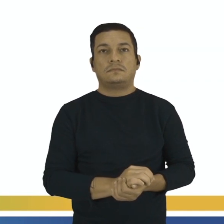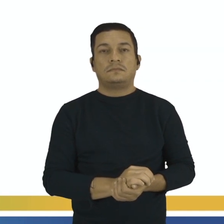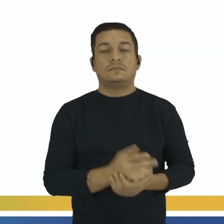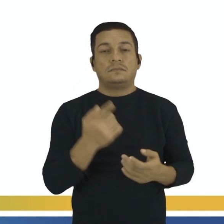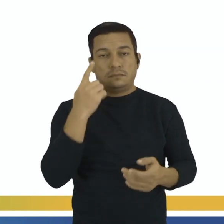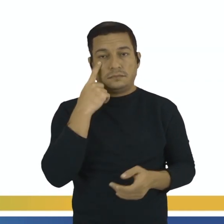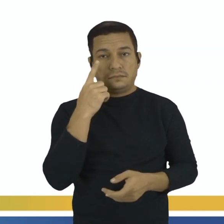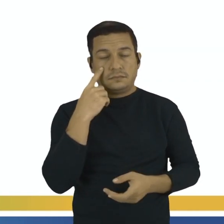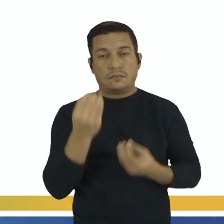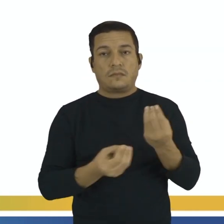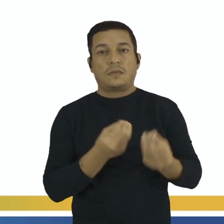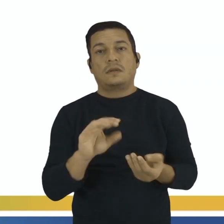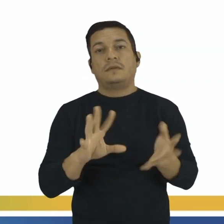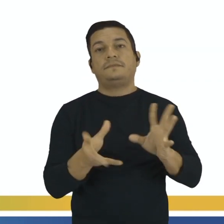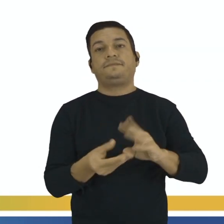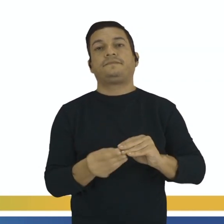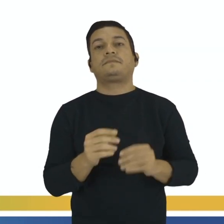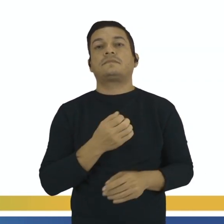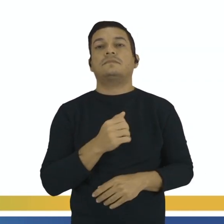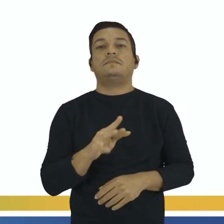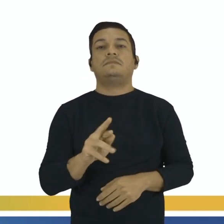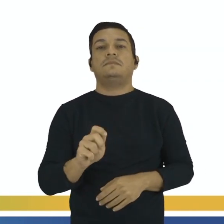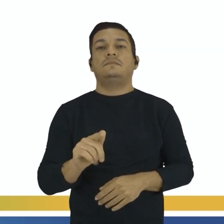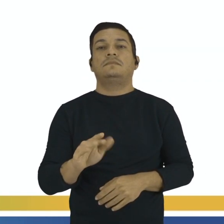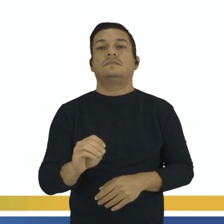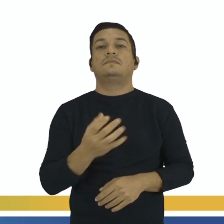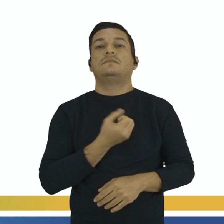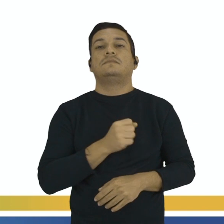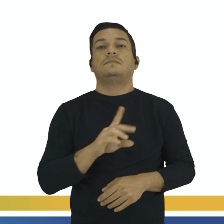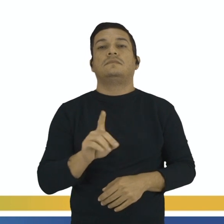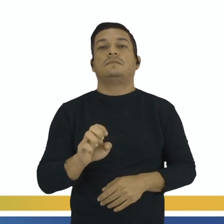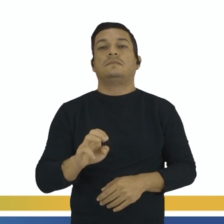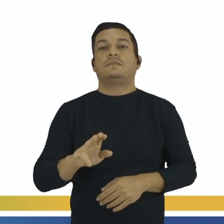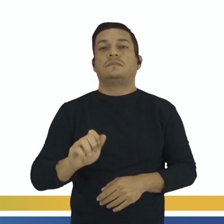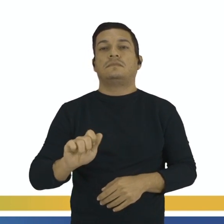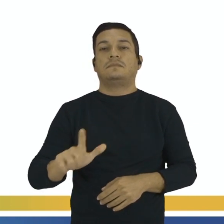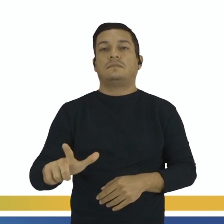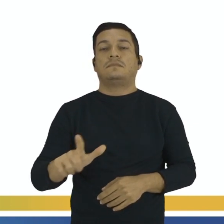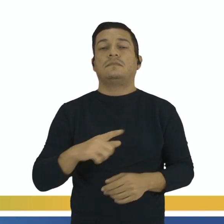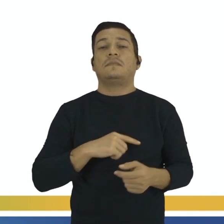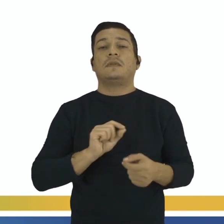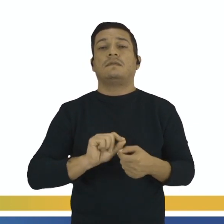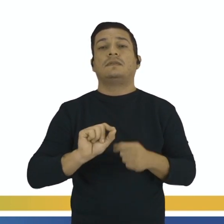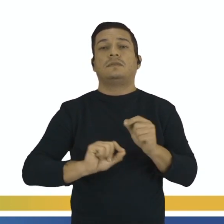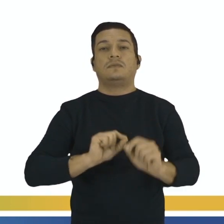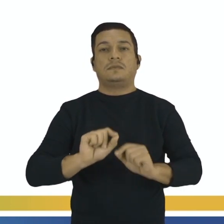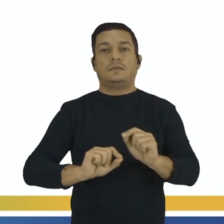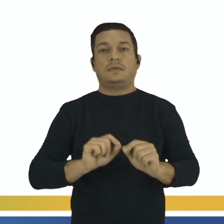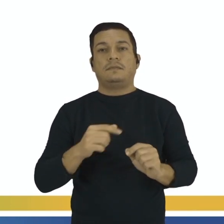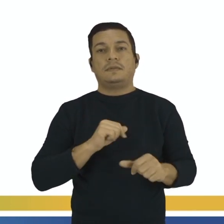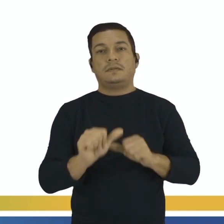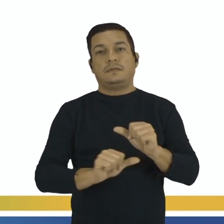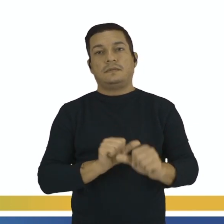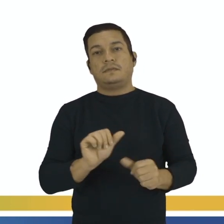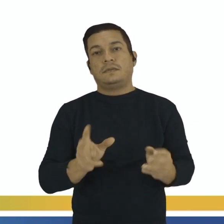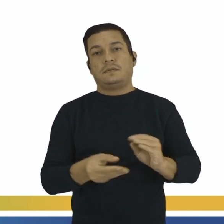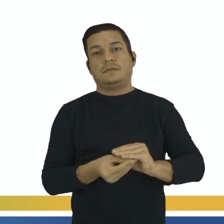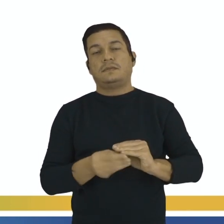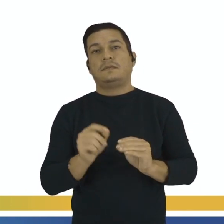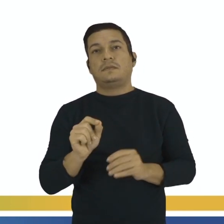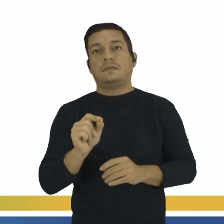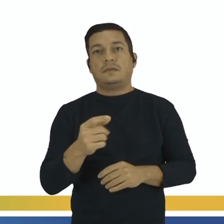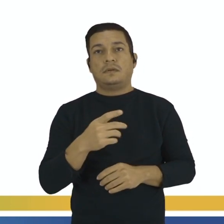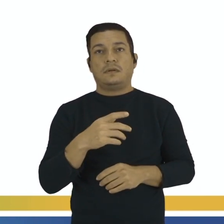Então, vejamos, como transformar essa fração em um número decimal? O que eu vou fazer? Para transformar essa fração em um número